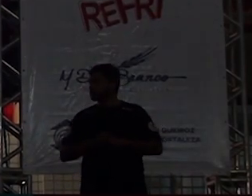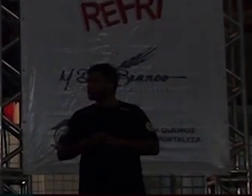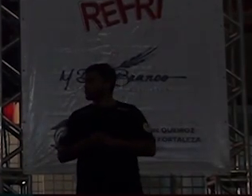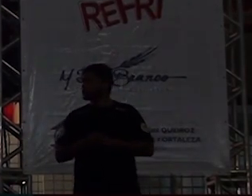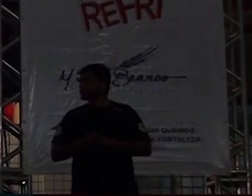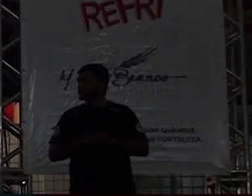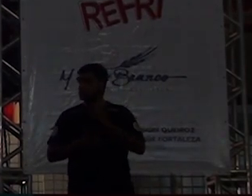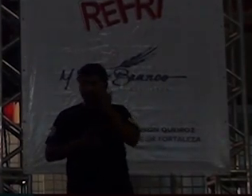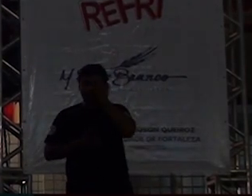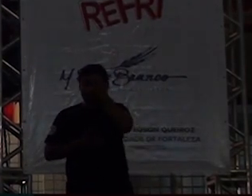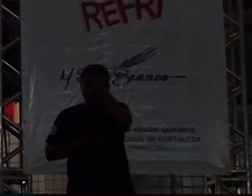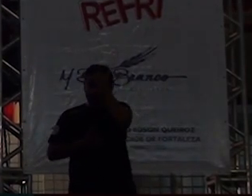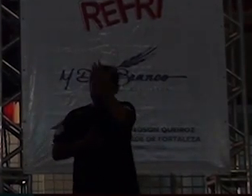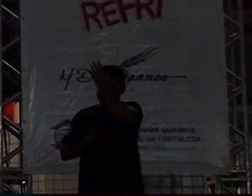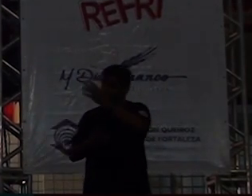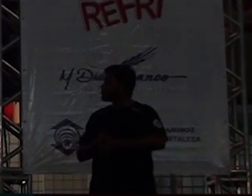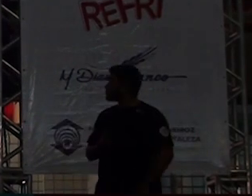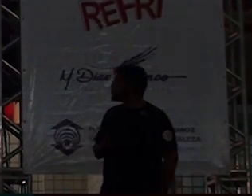Não tá aparecendo não.